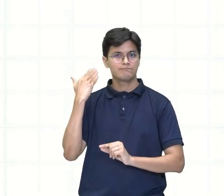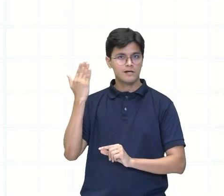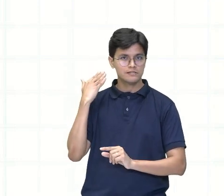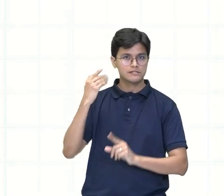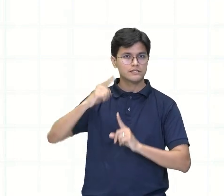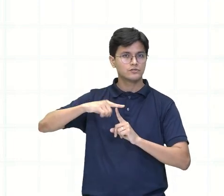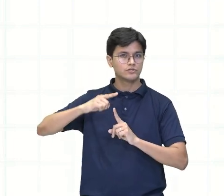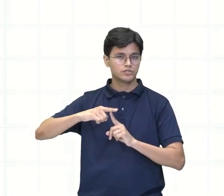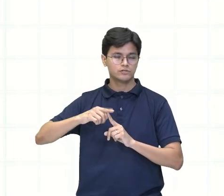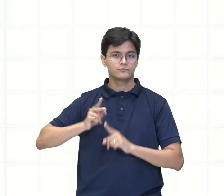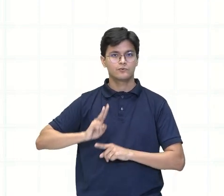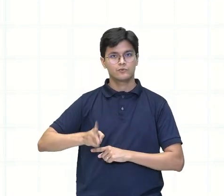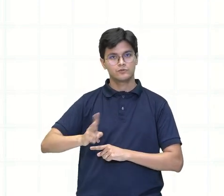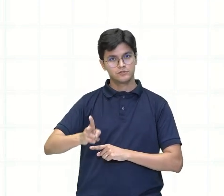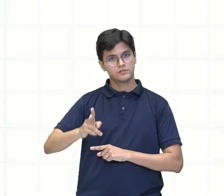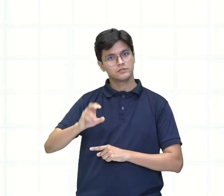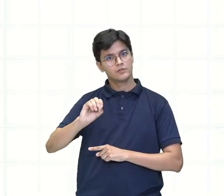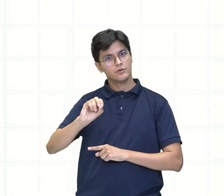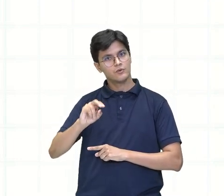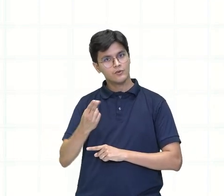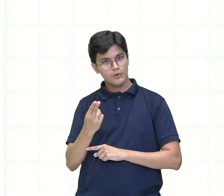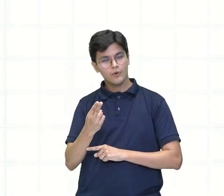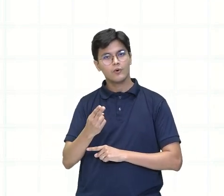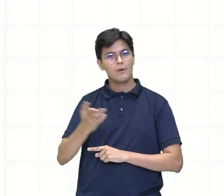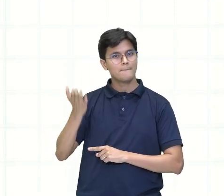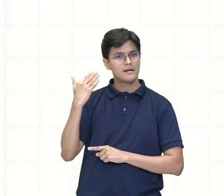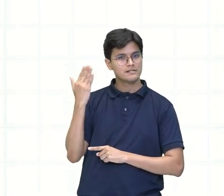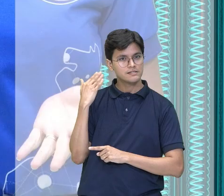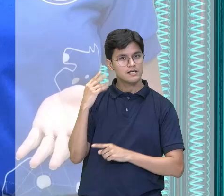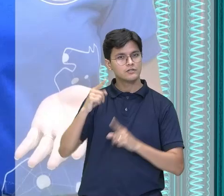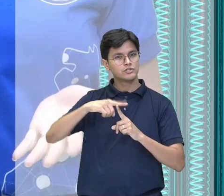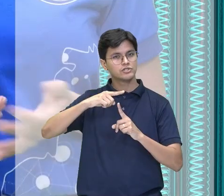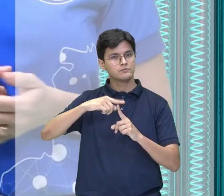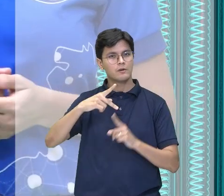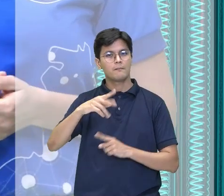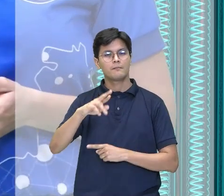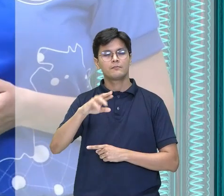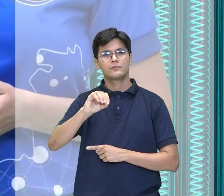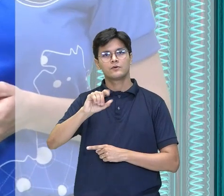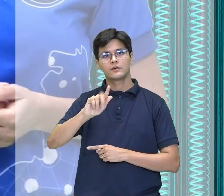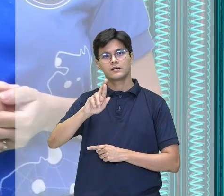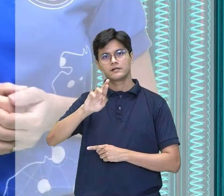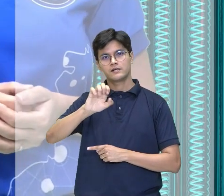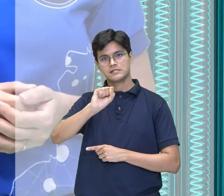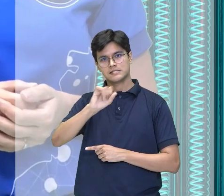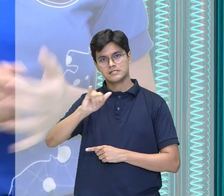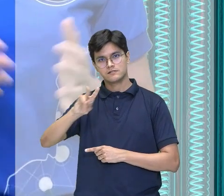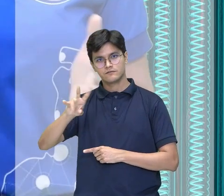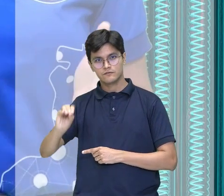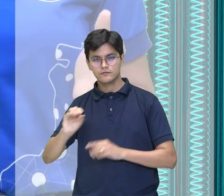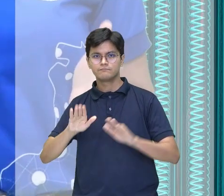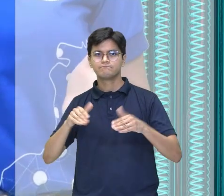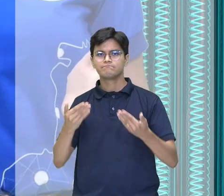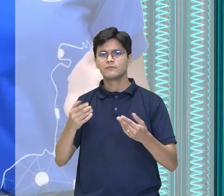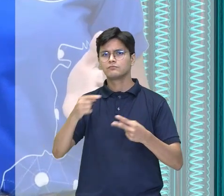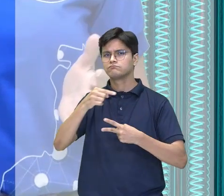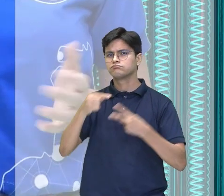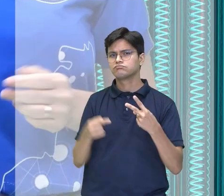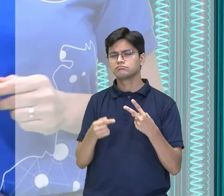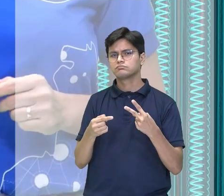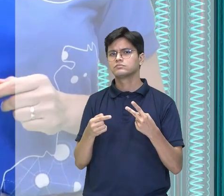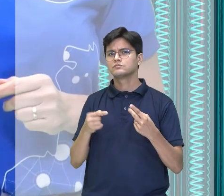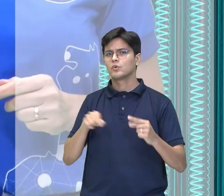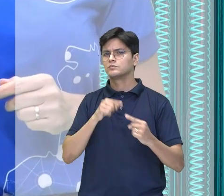do past progressive. Então, vamos ver agora comigo para que serve esse past continuous ou past